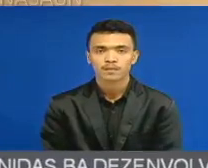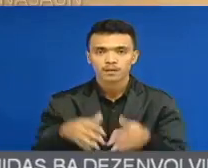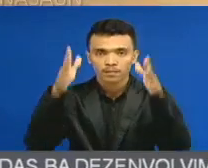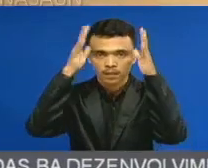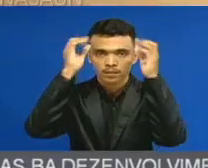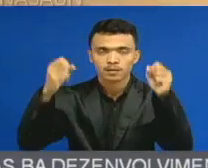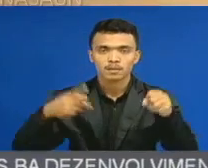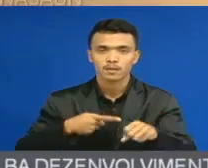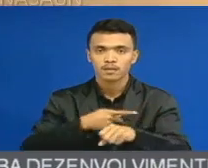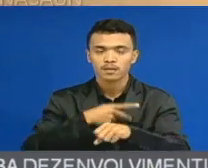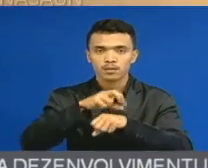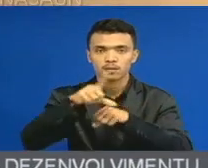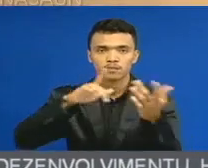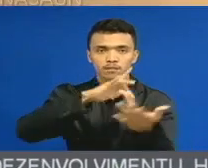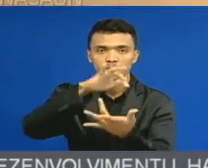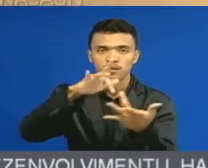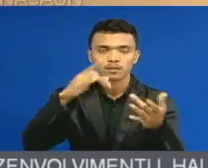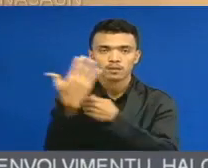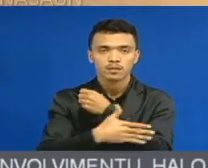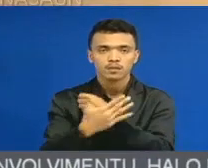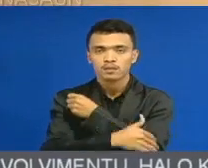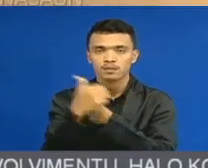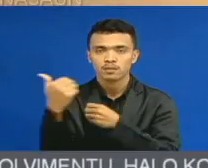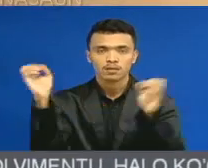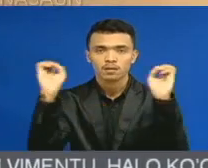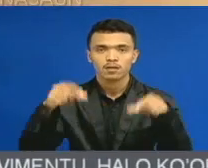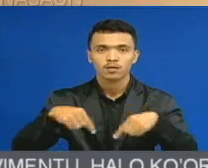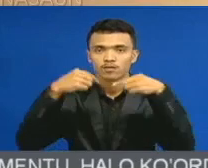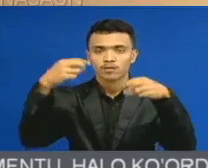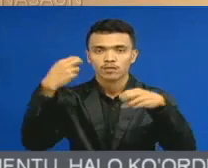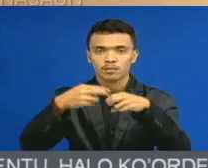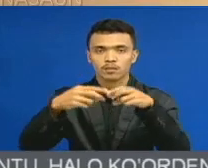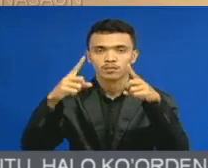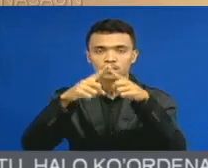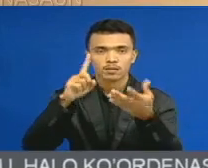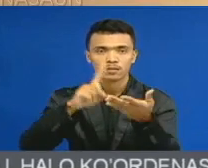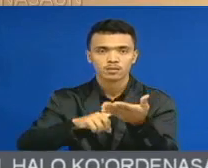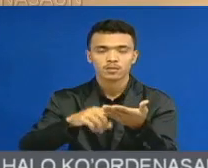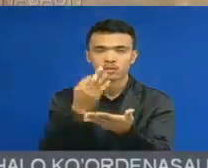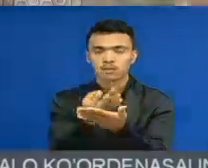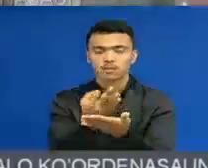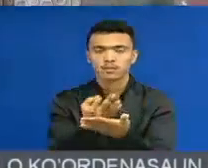Presidente do Parlamento Nacional de Viagem para Estrangeiro, qual foi o impacto do debate do orçamento retificativo?